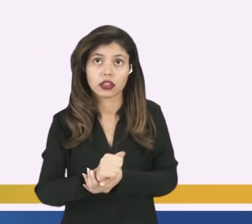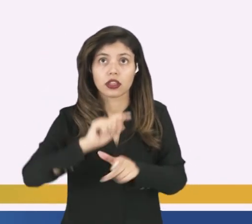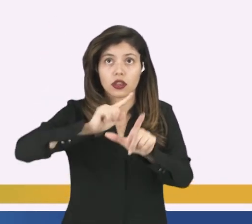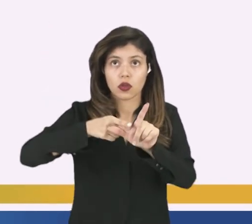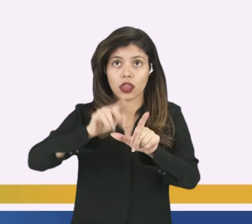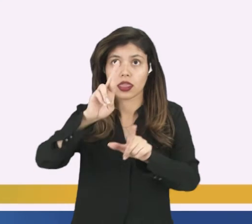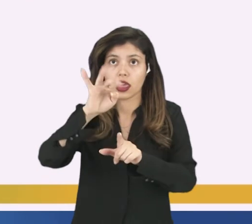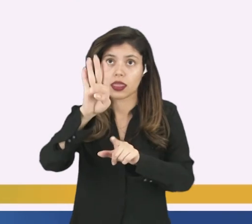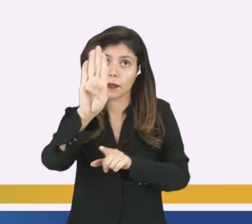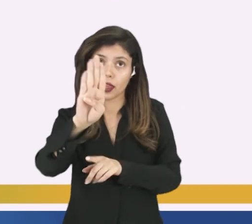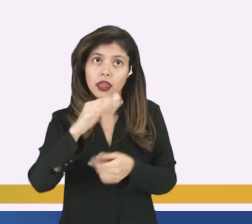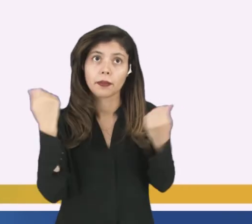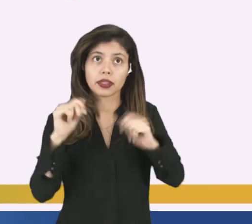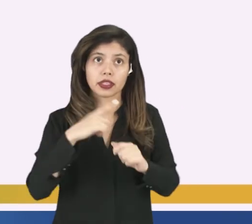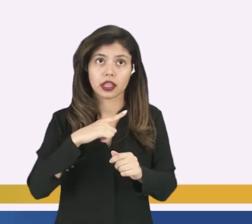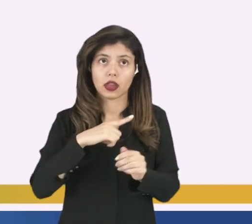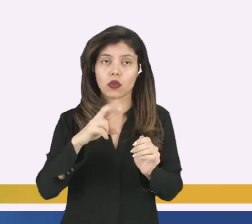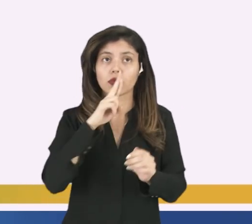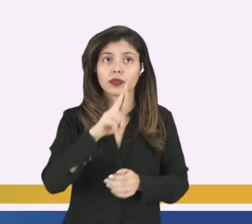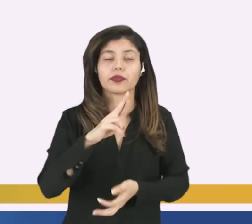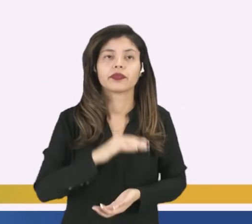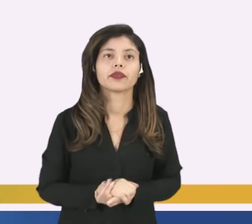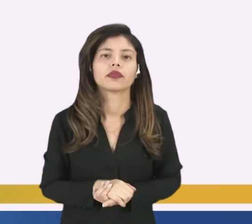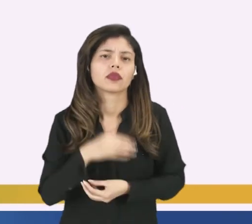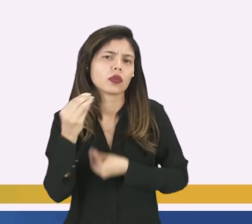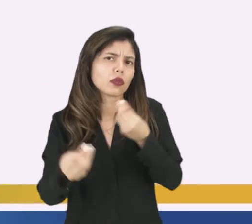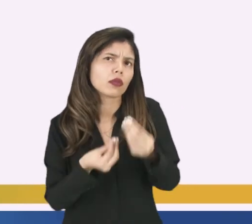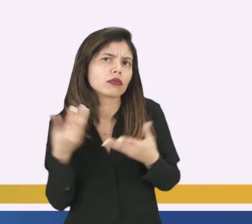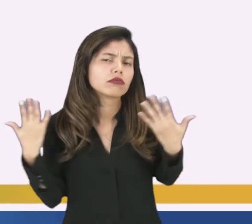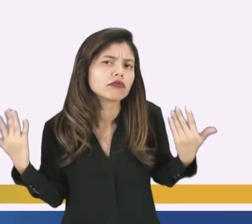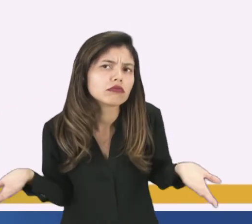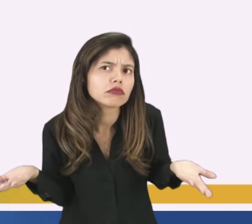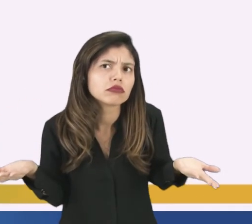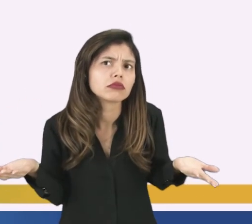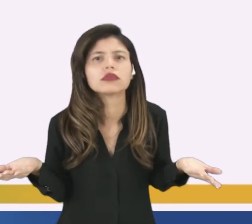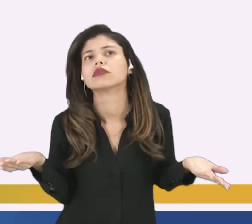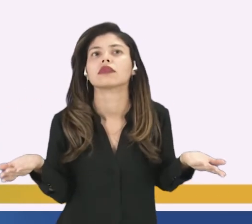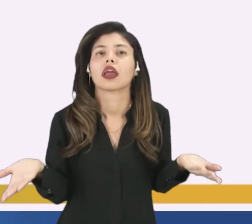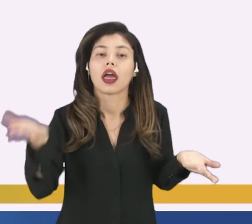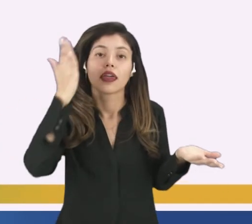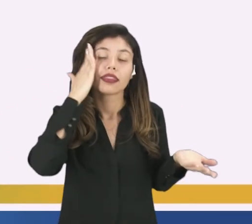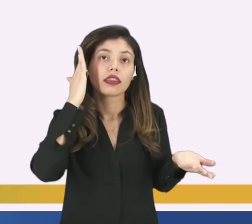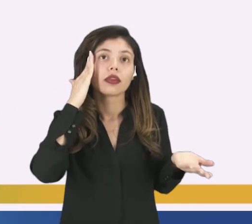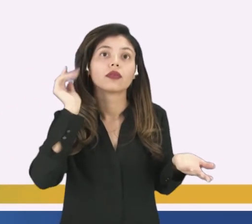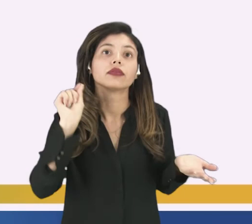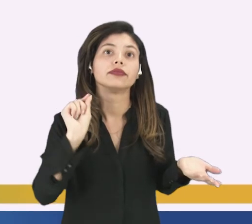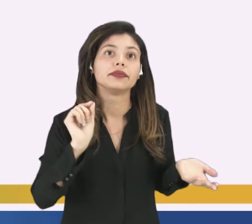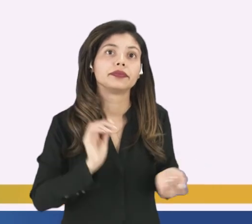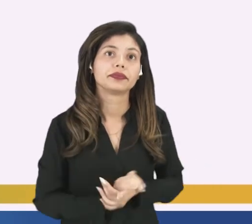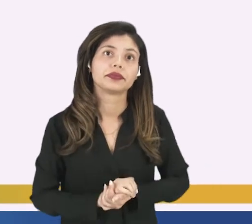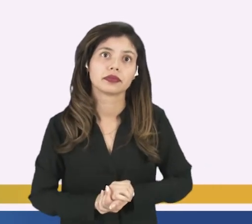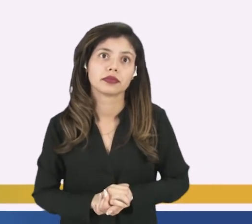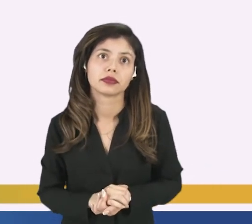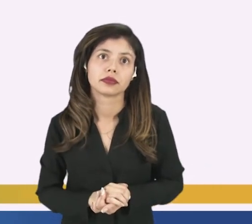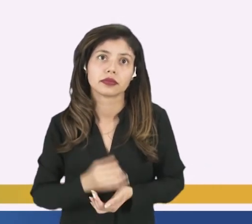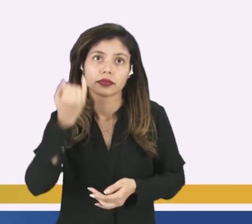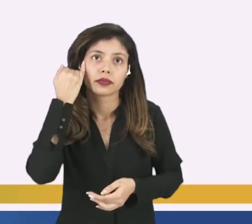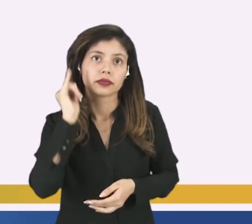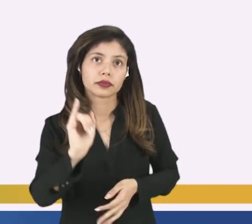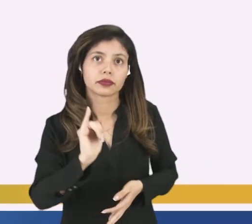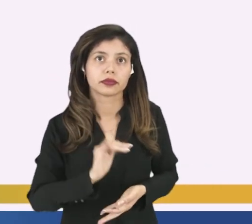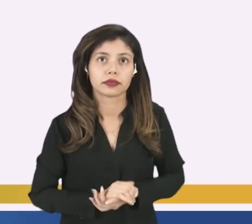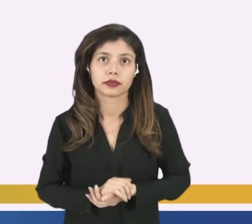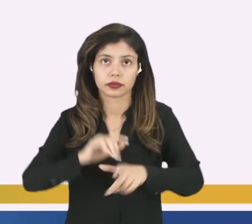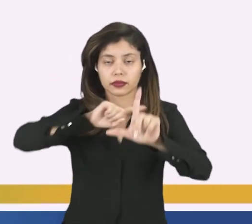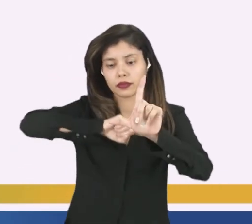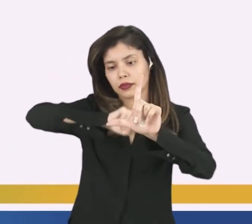o coeficiente angular da reta B terá que ter o seguinte valor. Como é que é isso? É você entender aqui, ó,